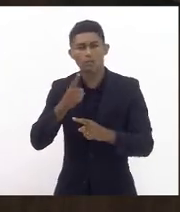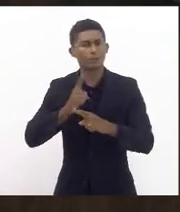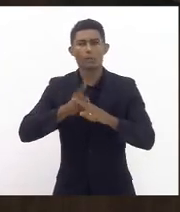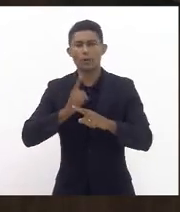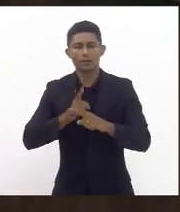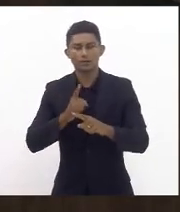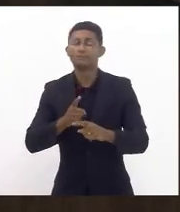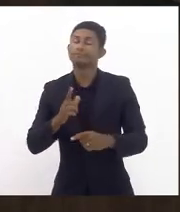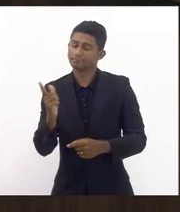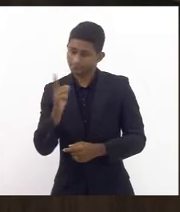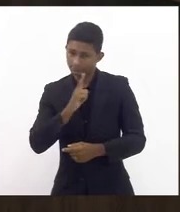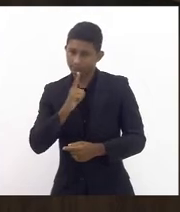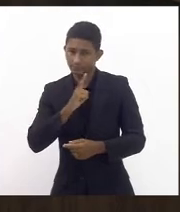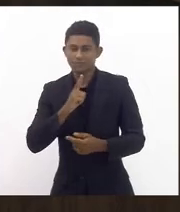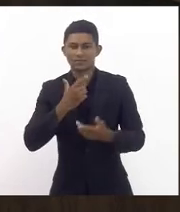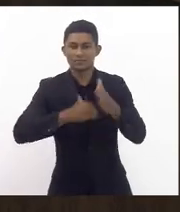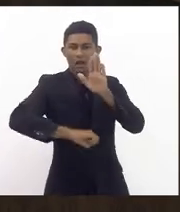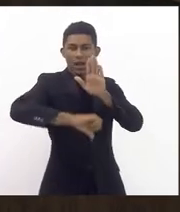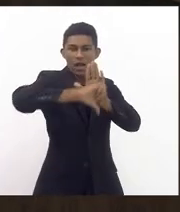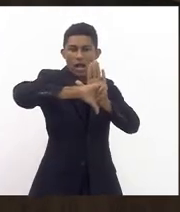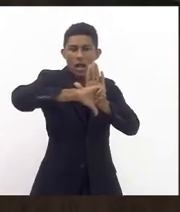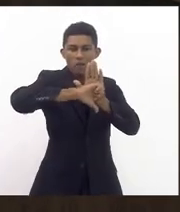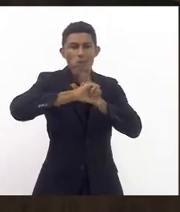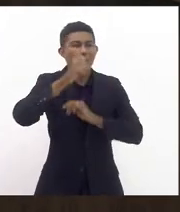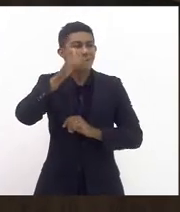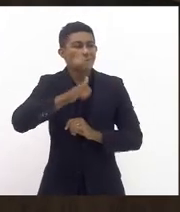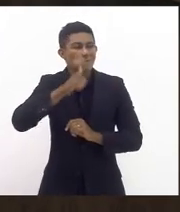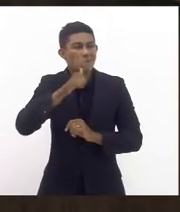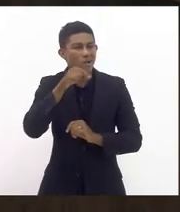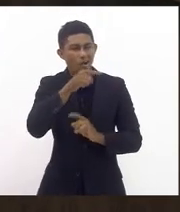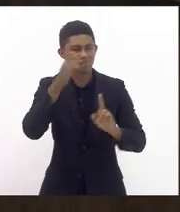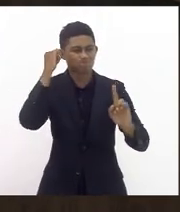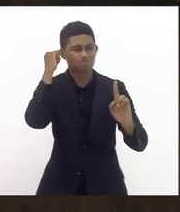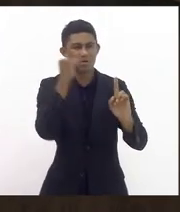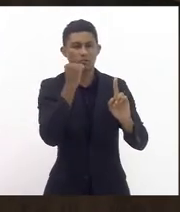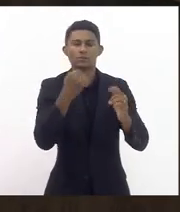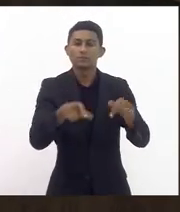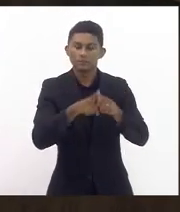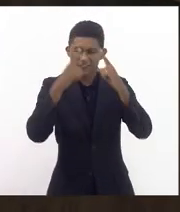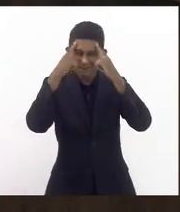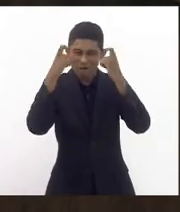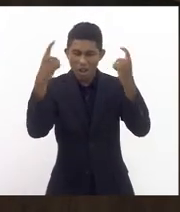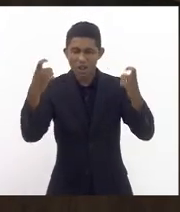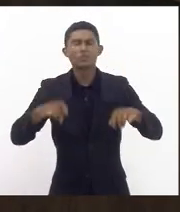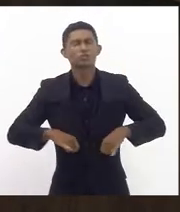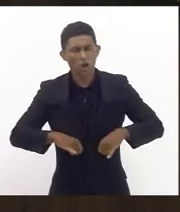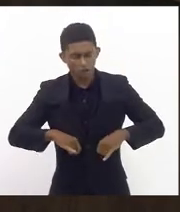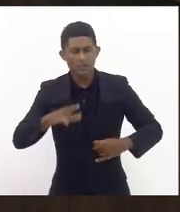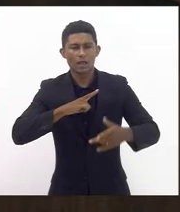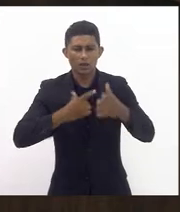do crime de feminicídio e de violência contra a mulher em si, mas de